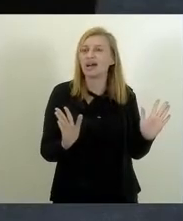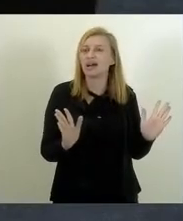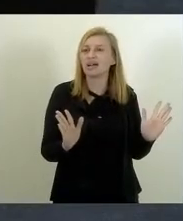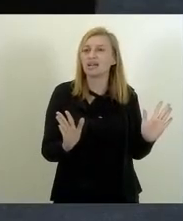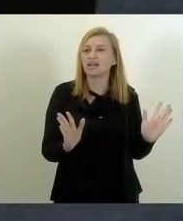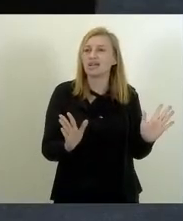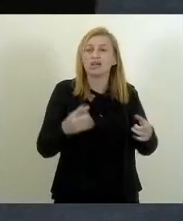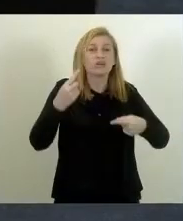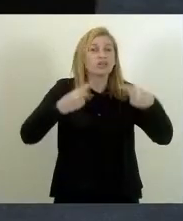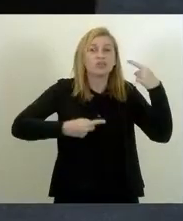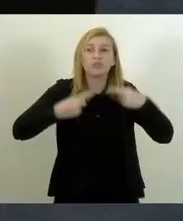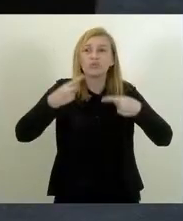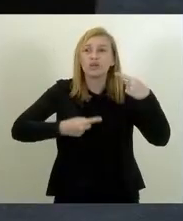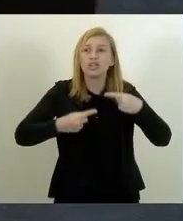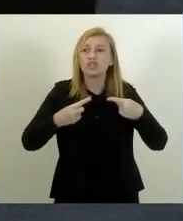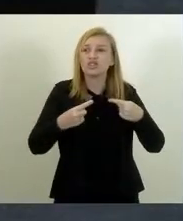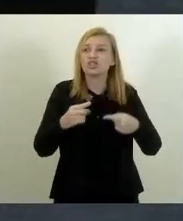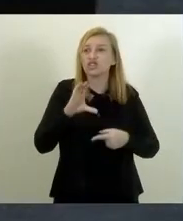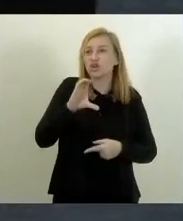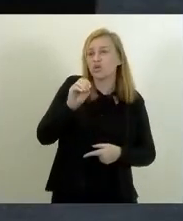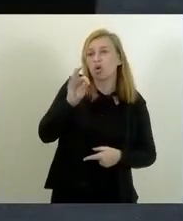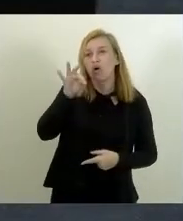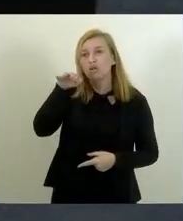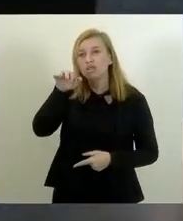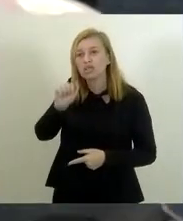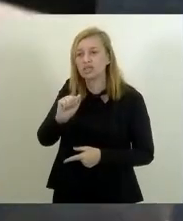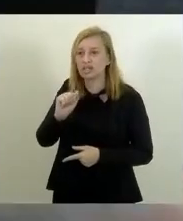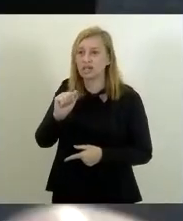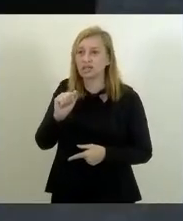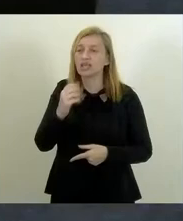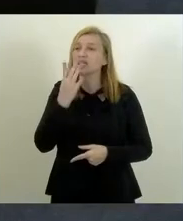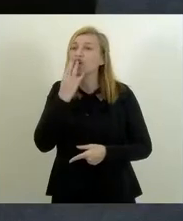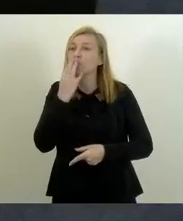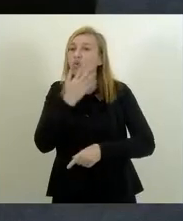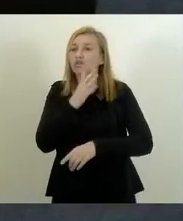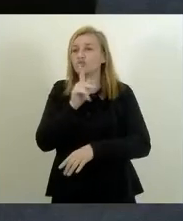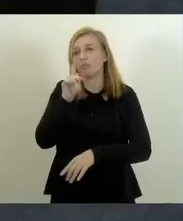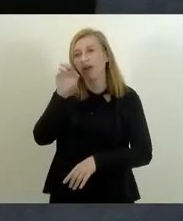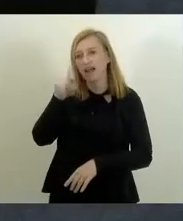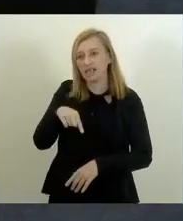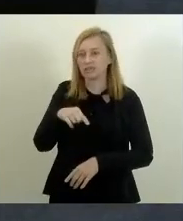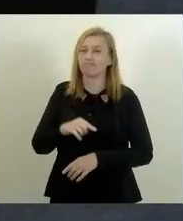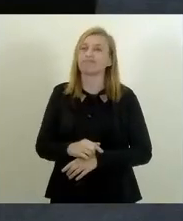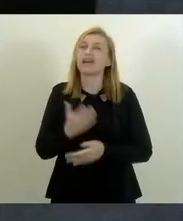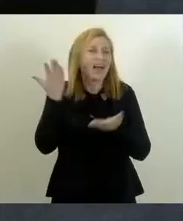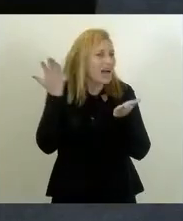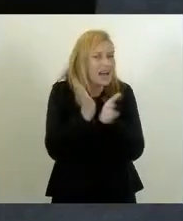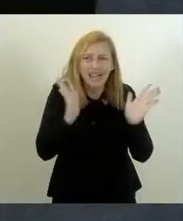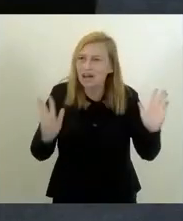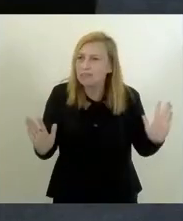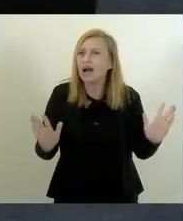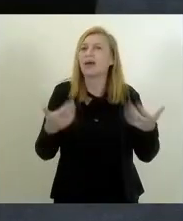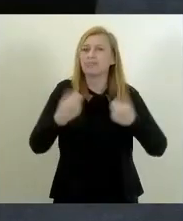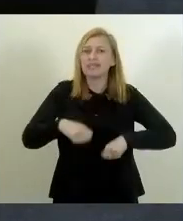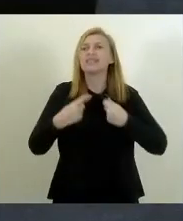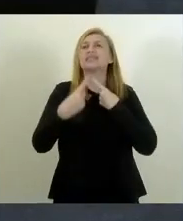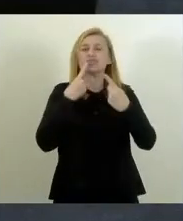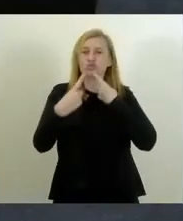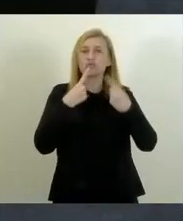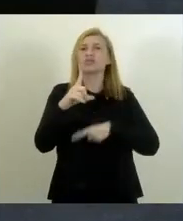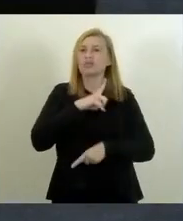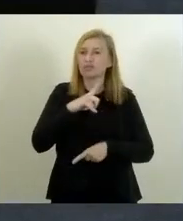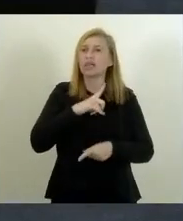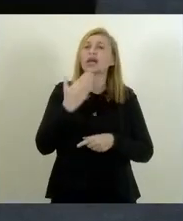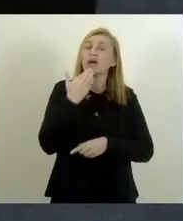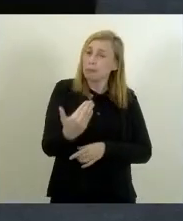malsinada política de cotas em razão da cor de pele. A gente precisa promover essa discussão, pedir